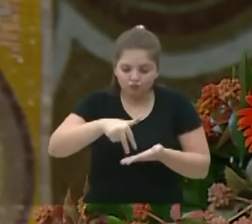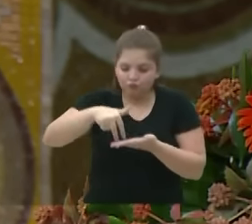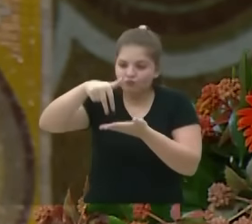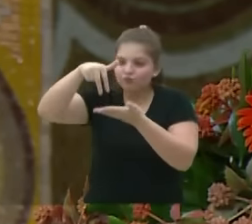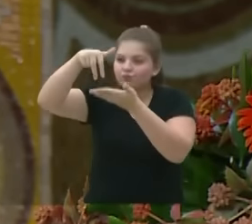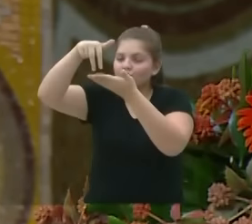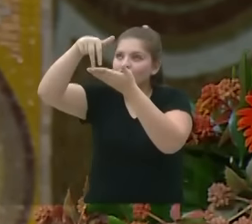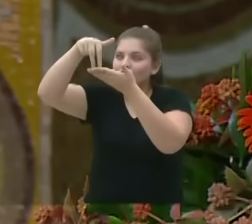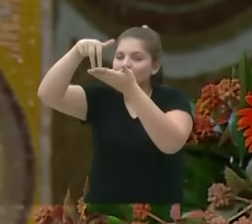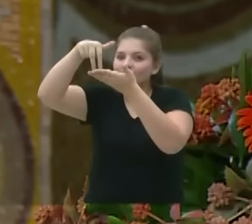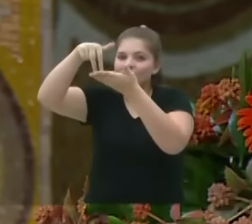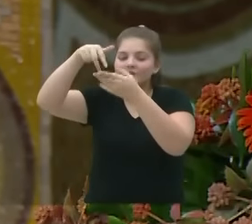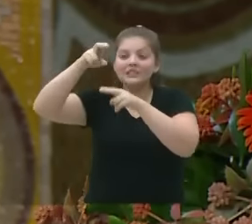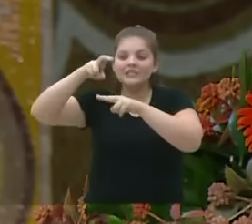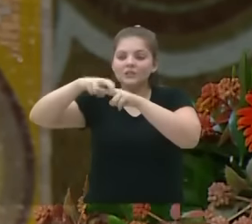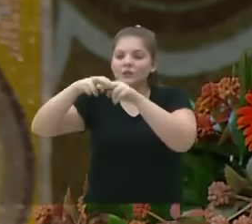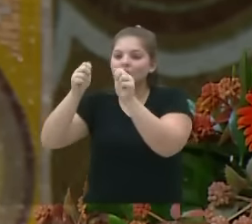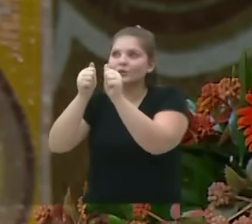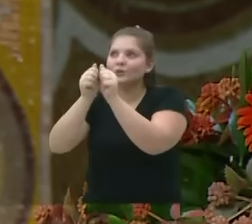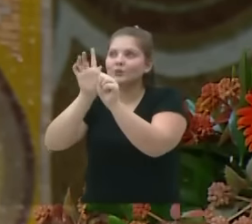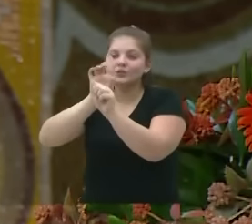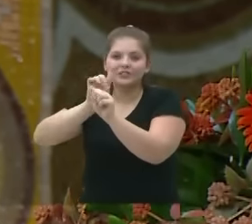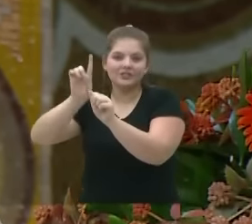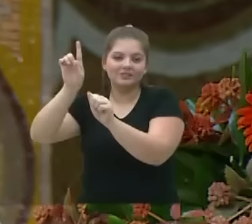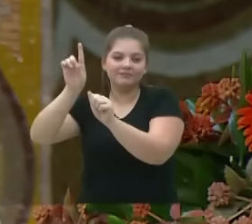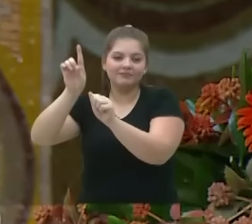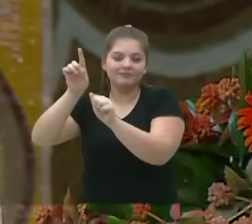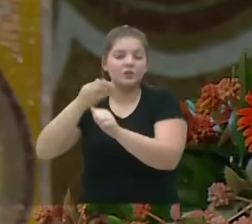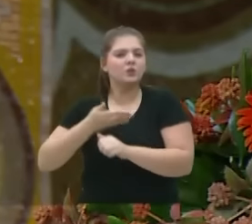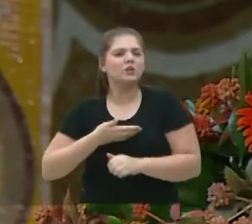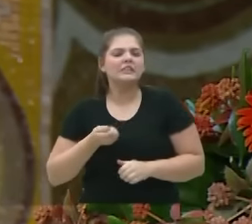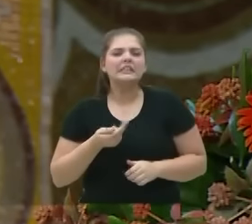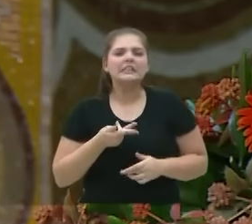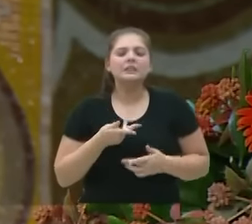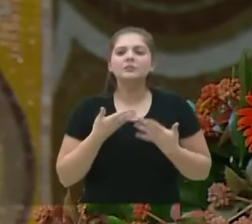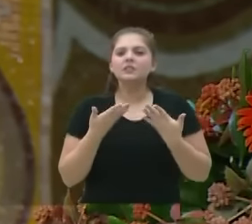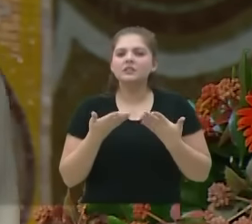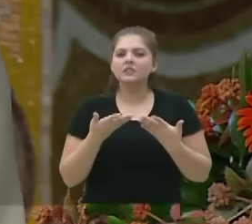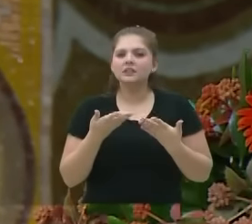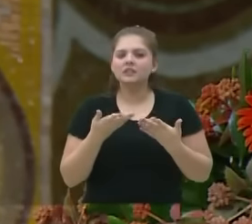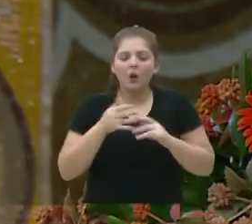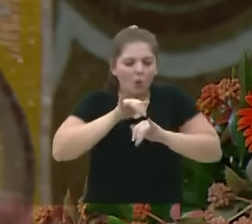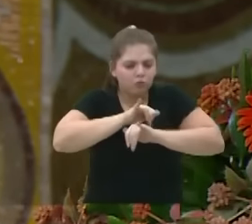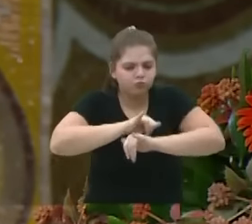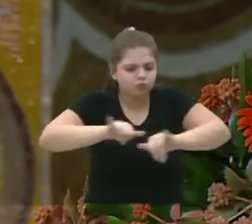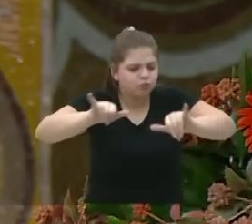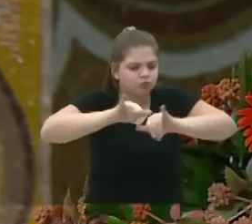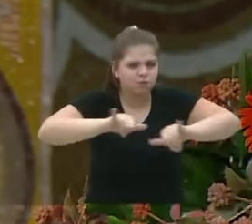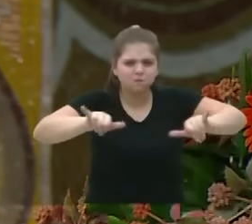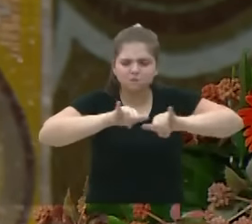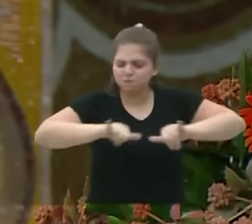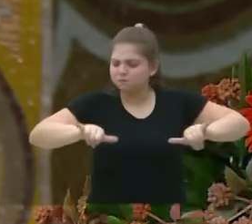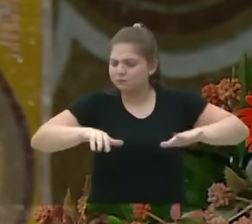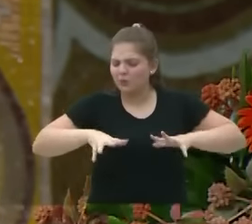Sentou-se à direita de Deus. Os discípulos então saíram e pregaram por toda